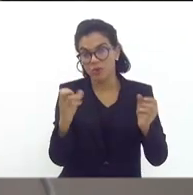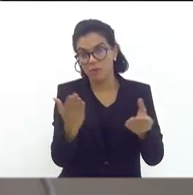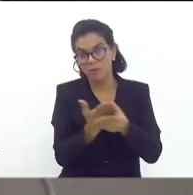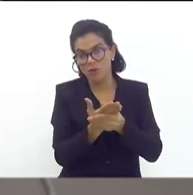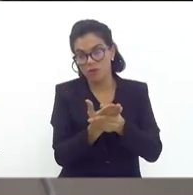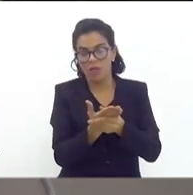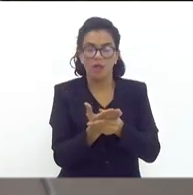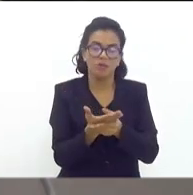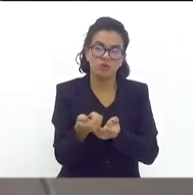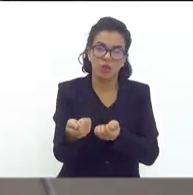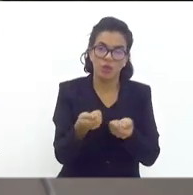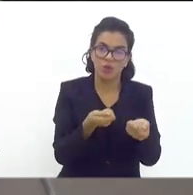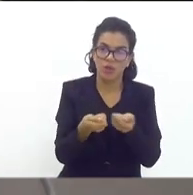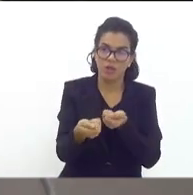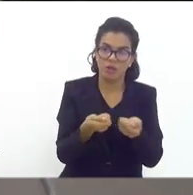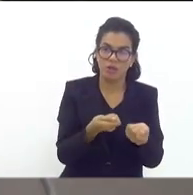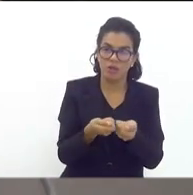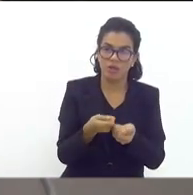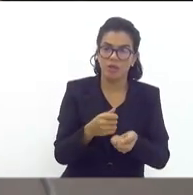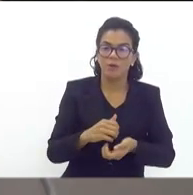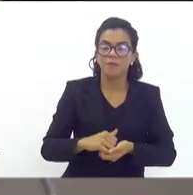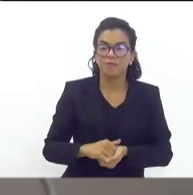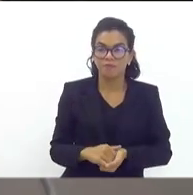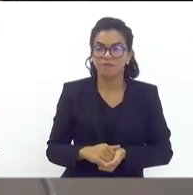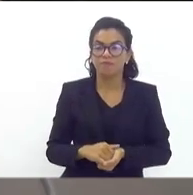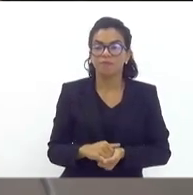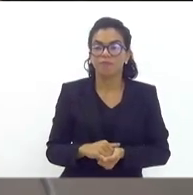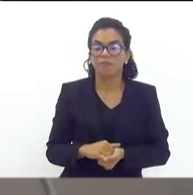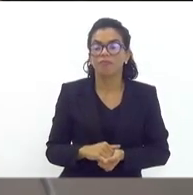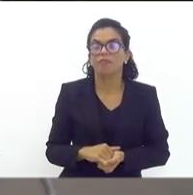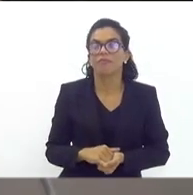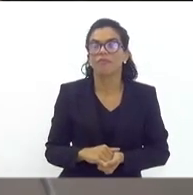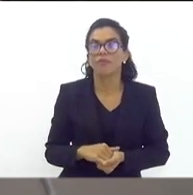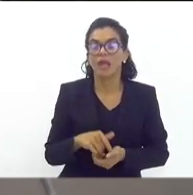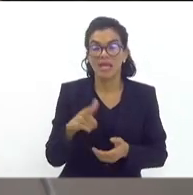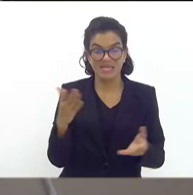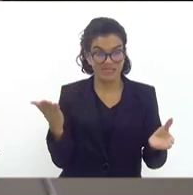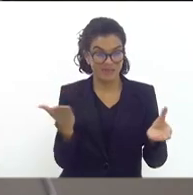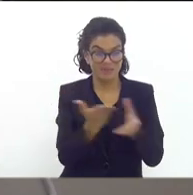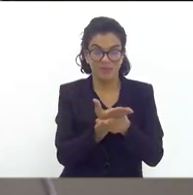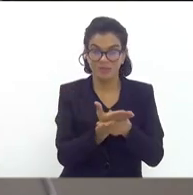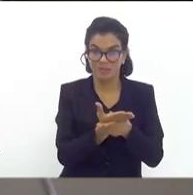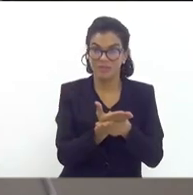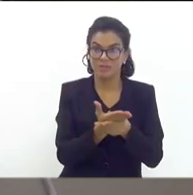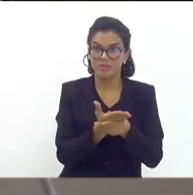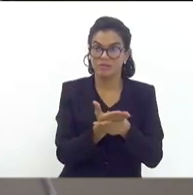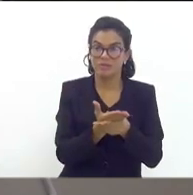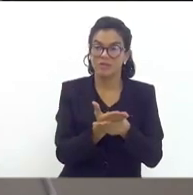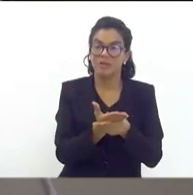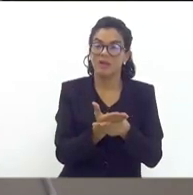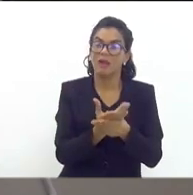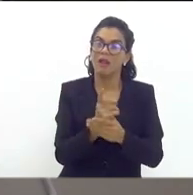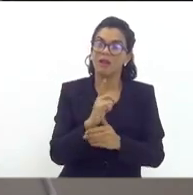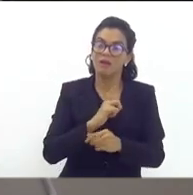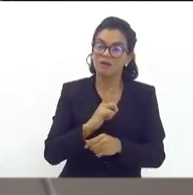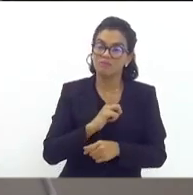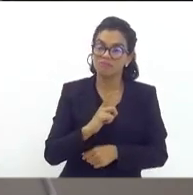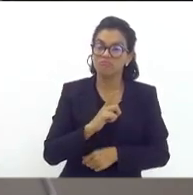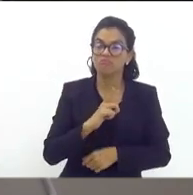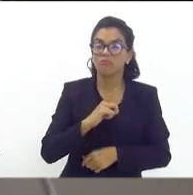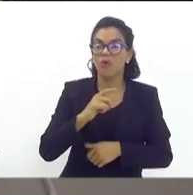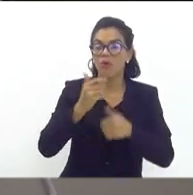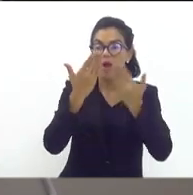regulatório é bem provável que esse processo ele culmina numa grande